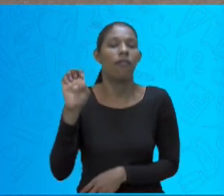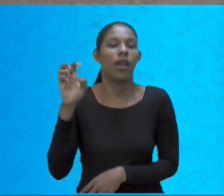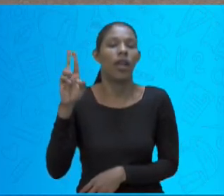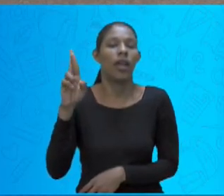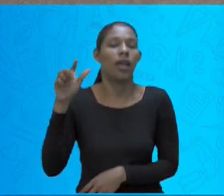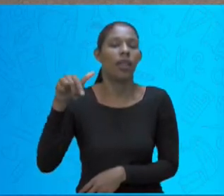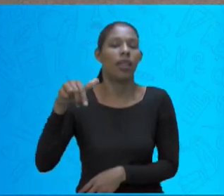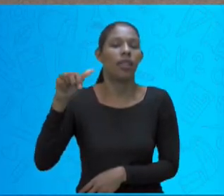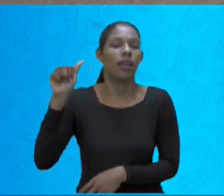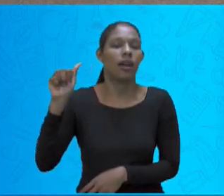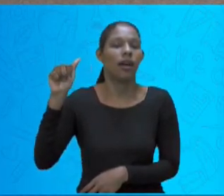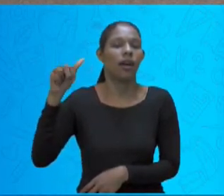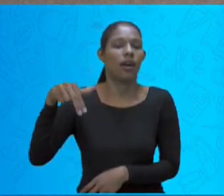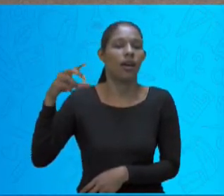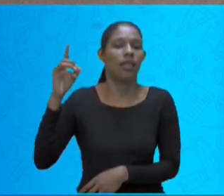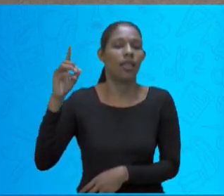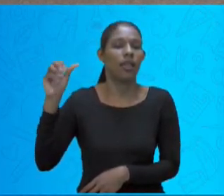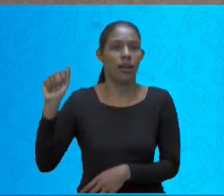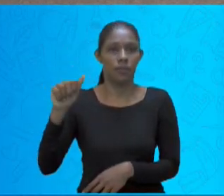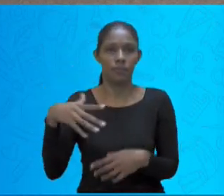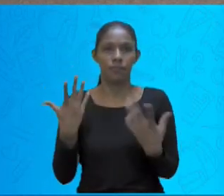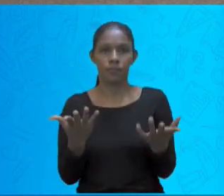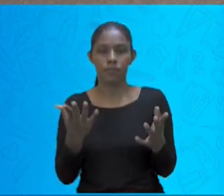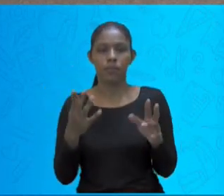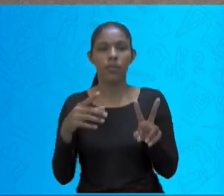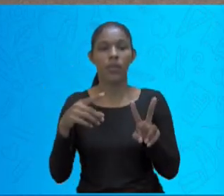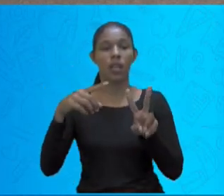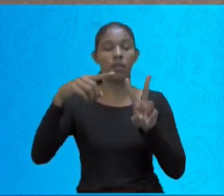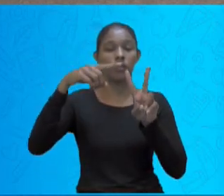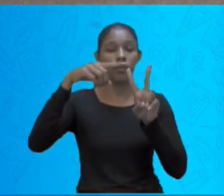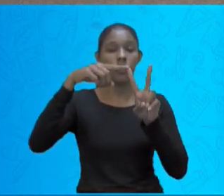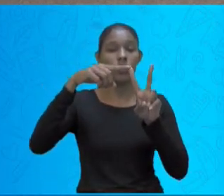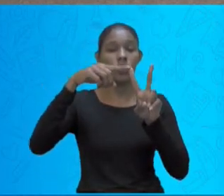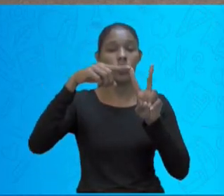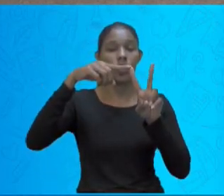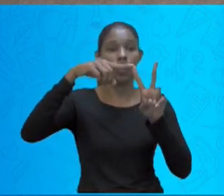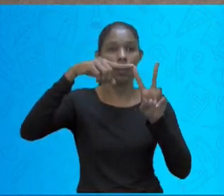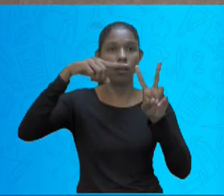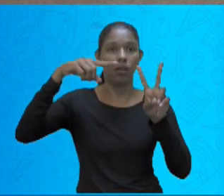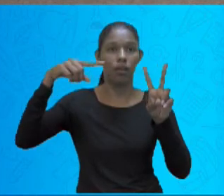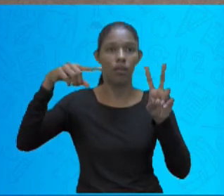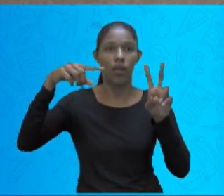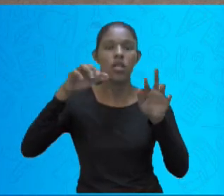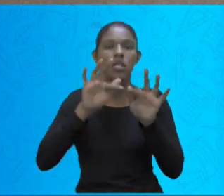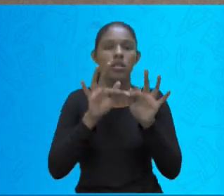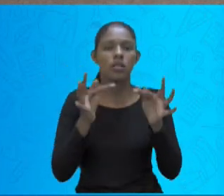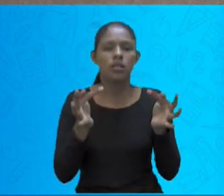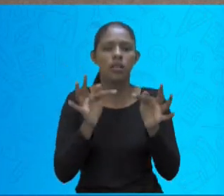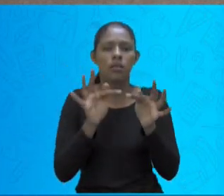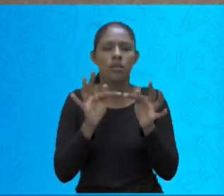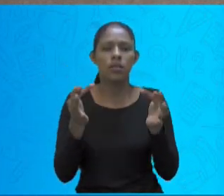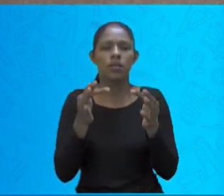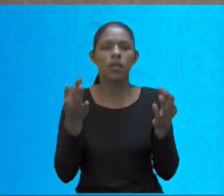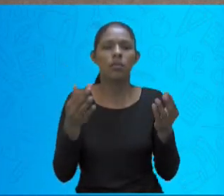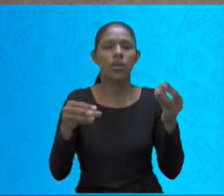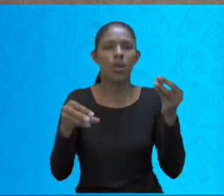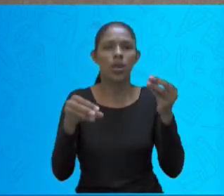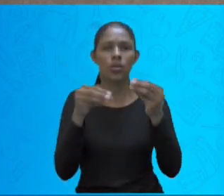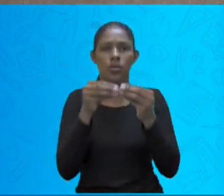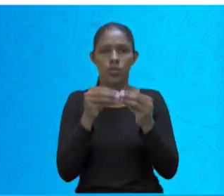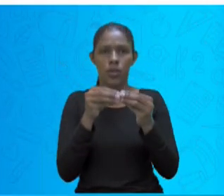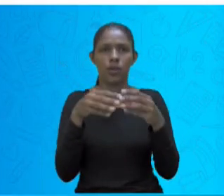Olha só. Ela simplificou esse índice com o expoente, ficando 1 mais